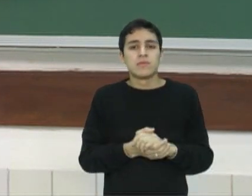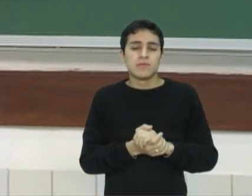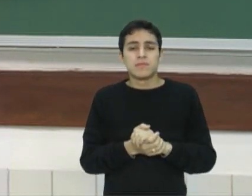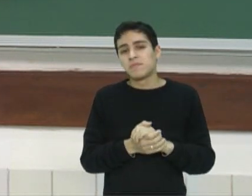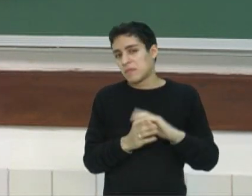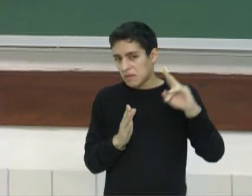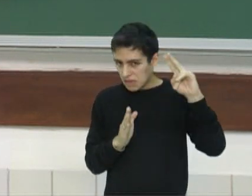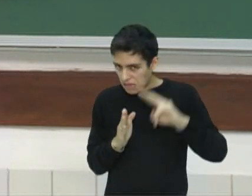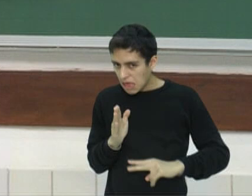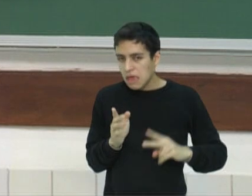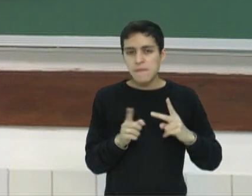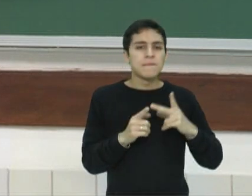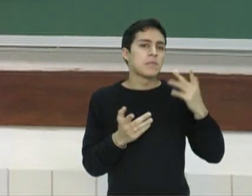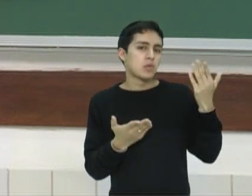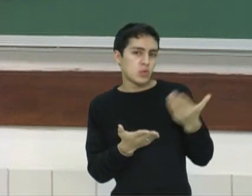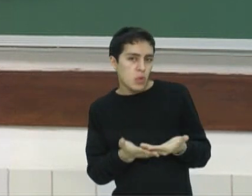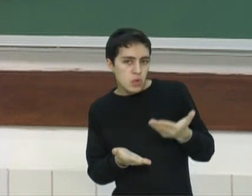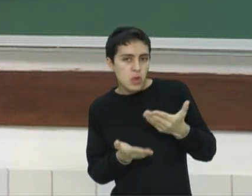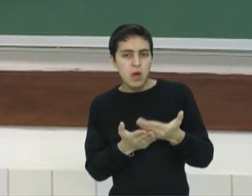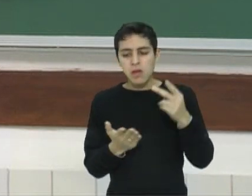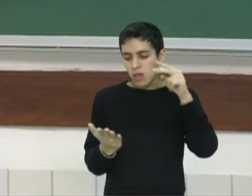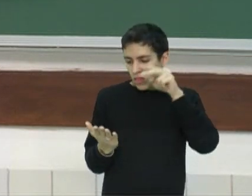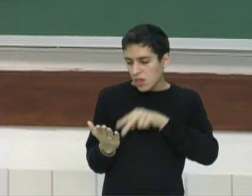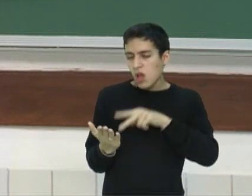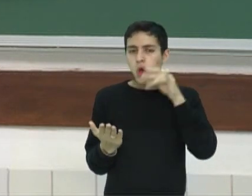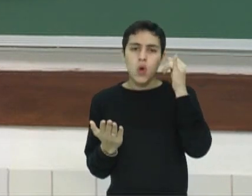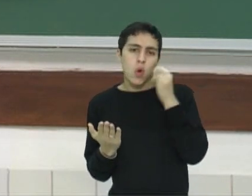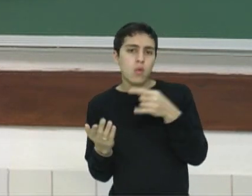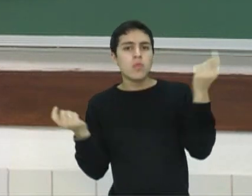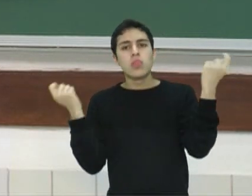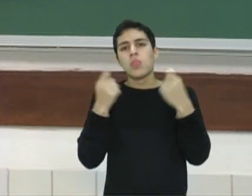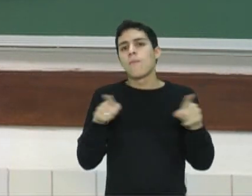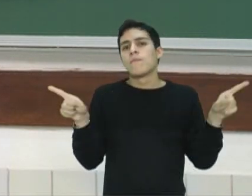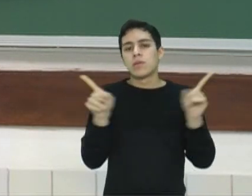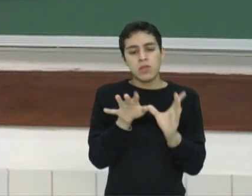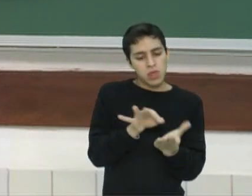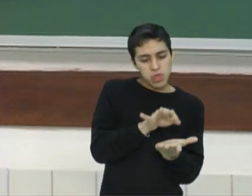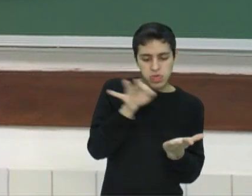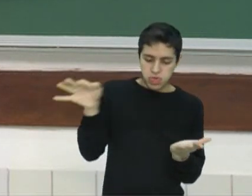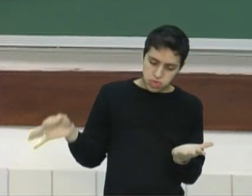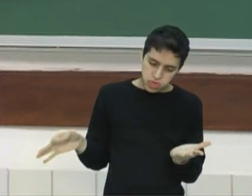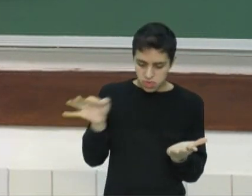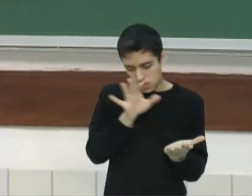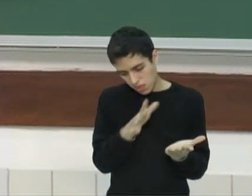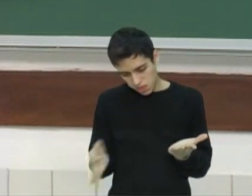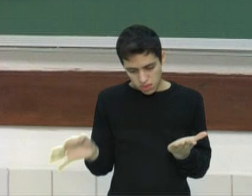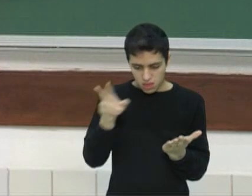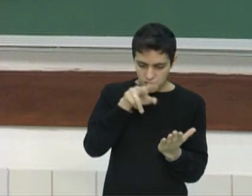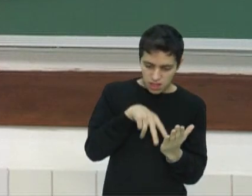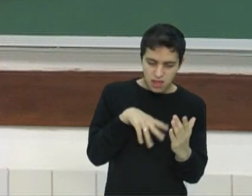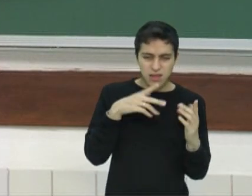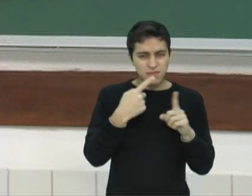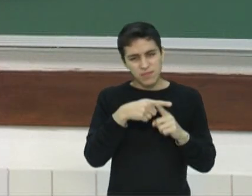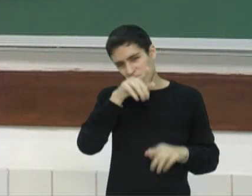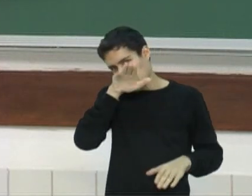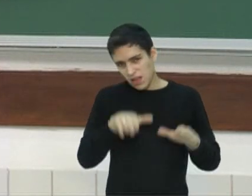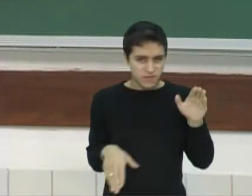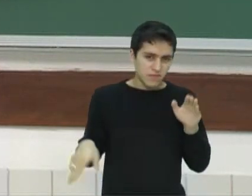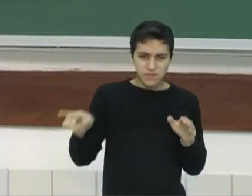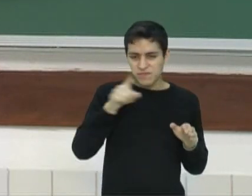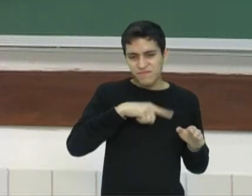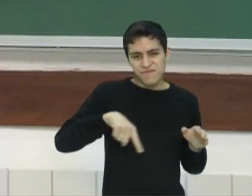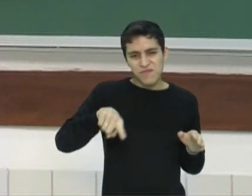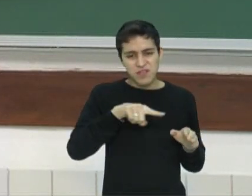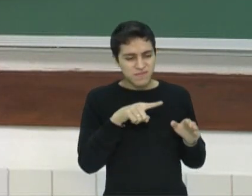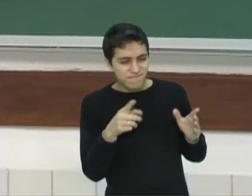bastante, leiam contos, não precisa ler um livro todo, um livro inteiro. Se você, às vezes, não gosta muito de ler,